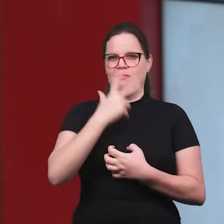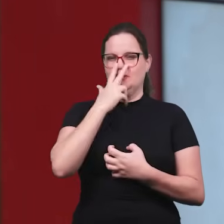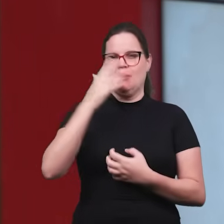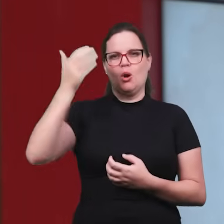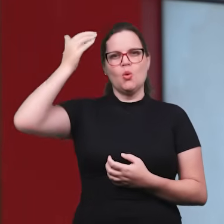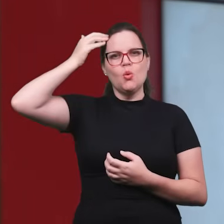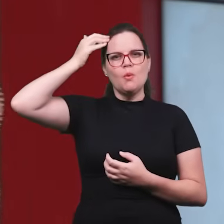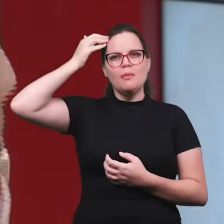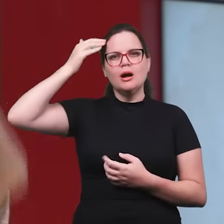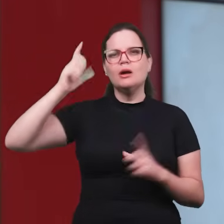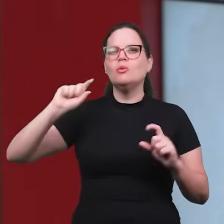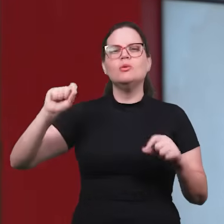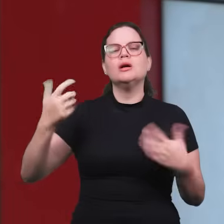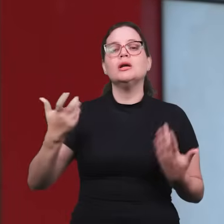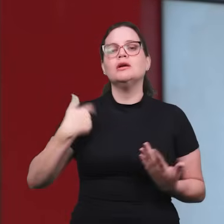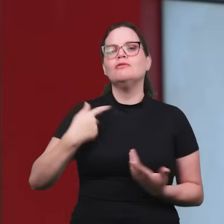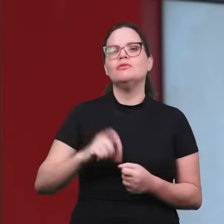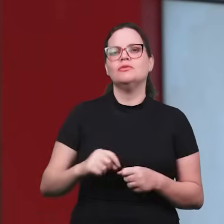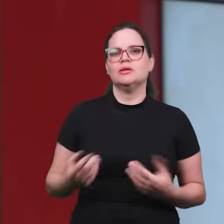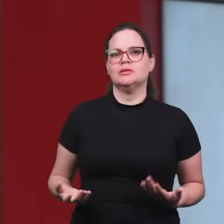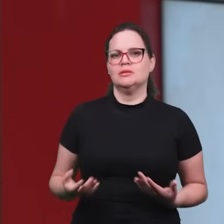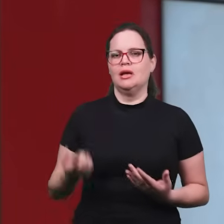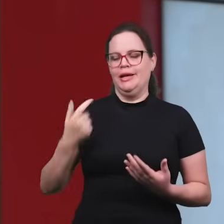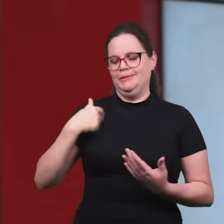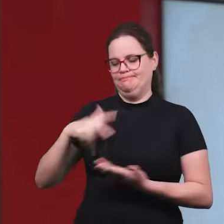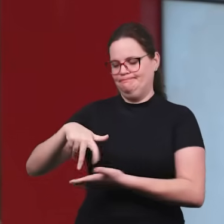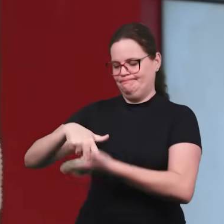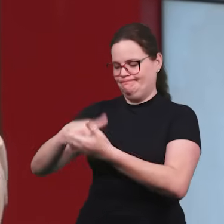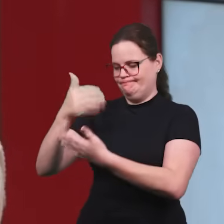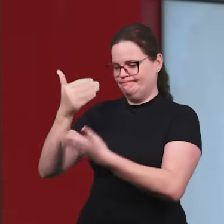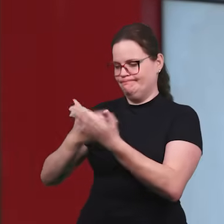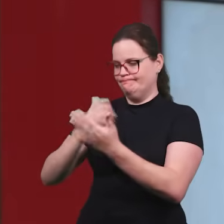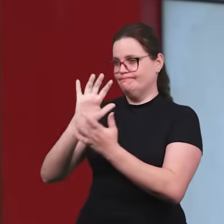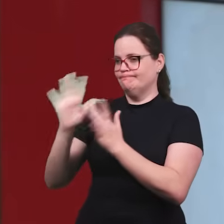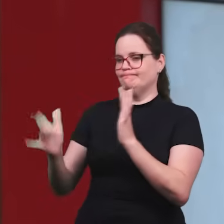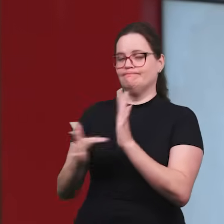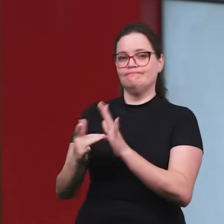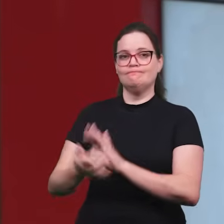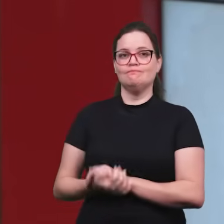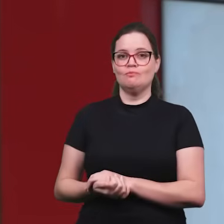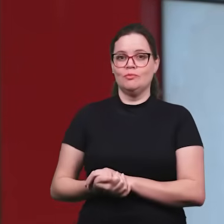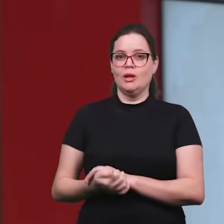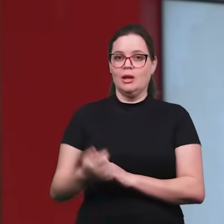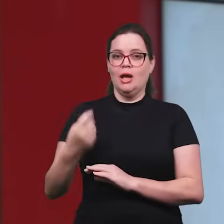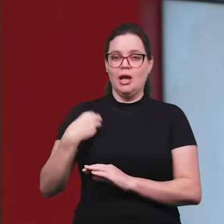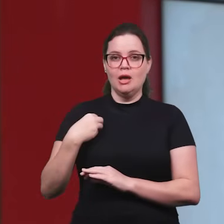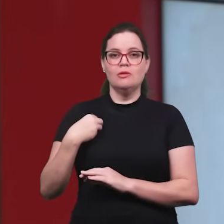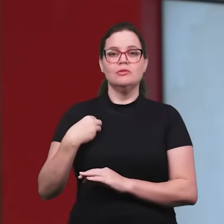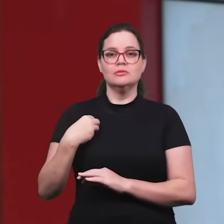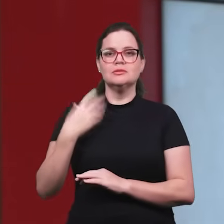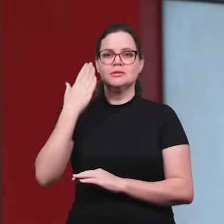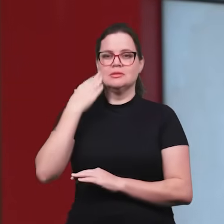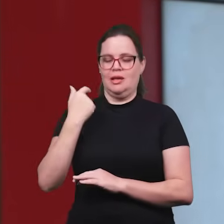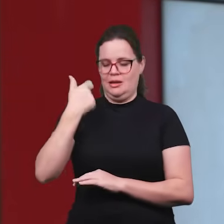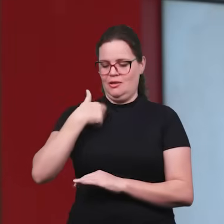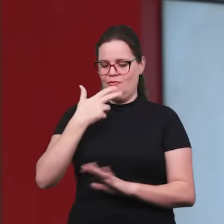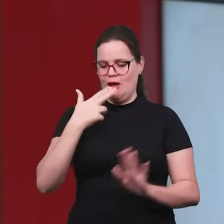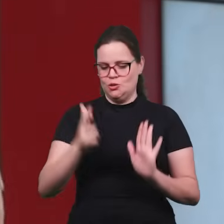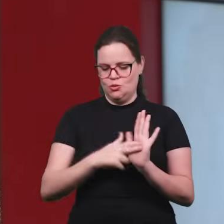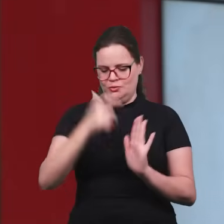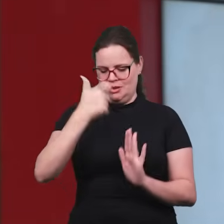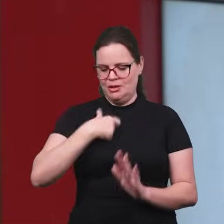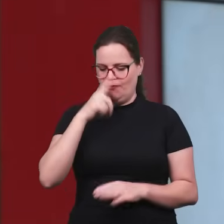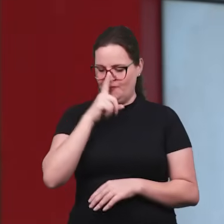o que nós temos que fazer? Vamos até Jesus. Nós vamos lá e resolvemos, reconhecemos o que nós somos, reconhecemos onde